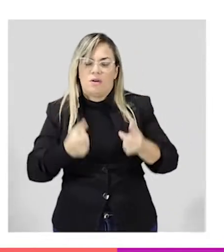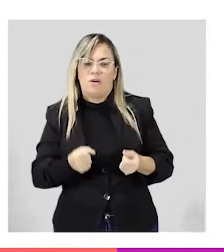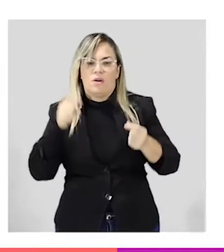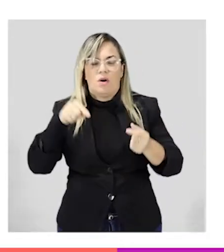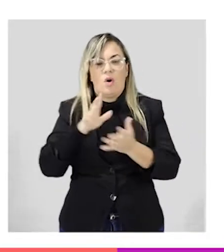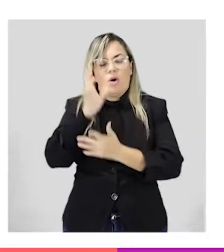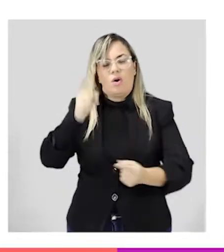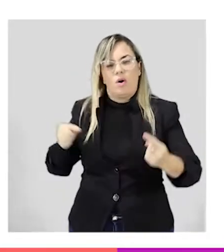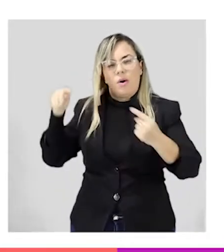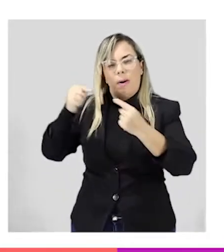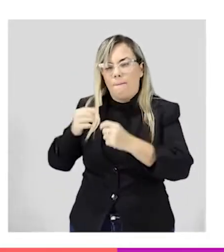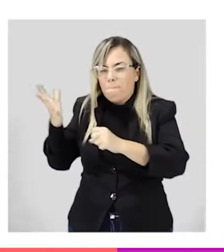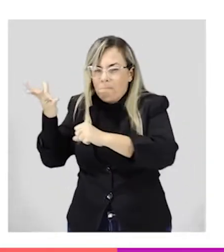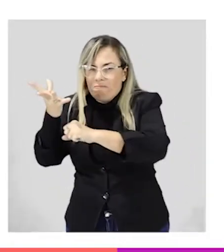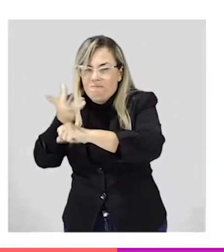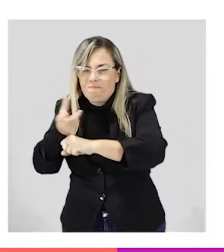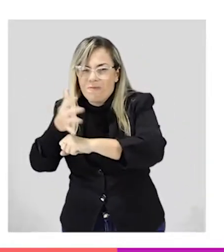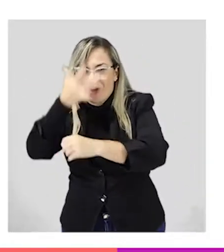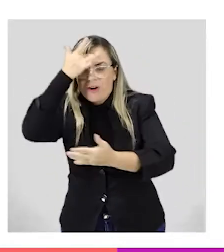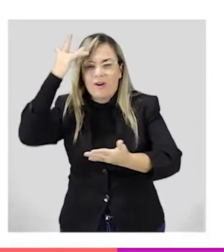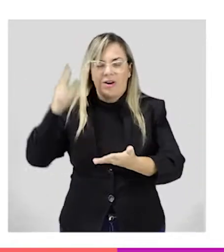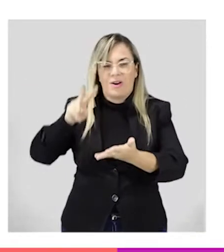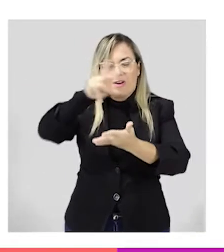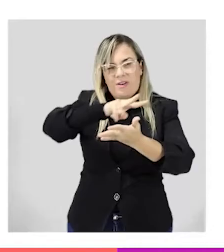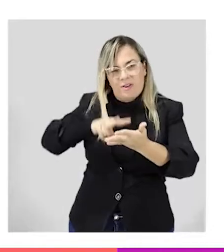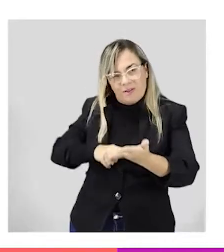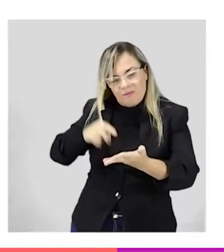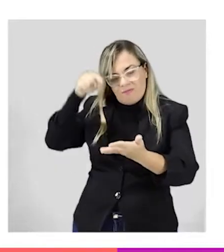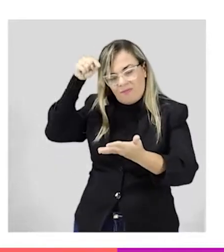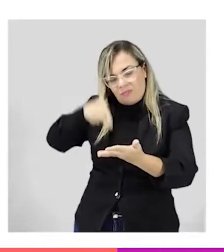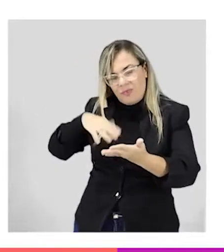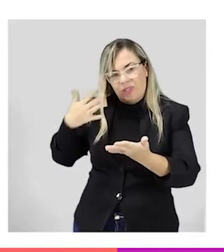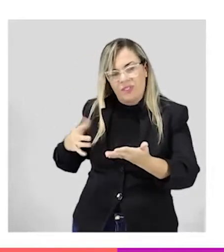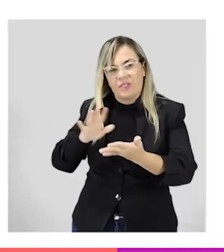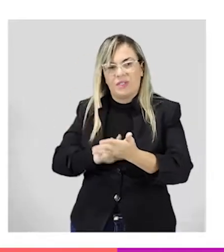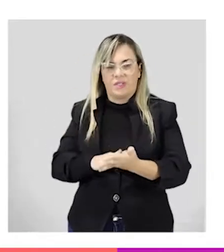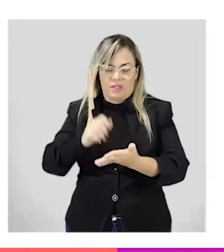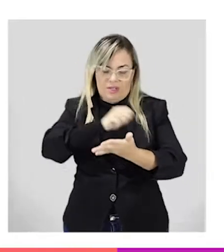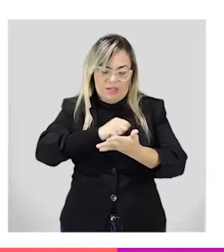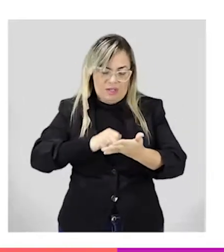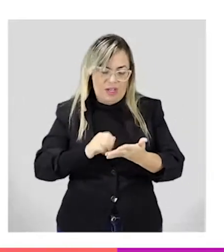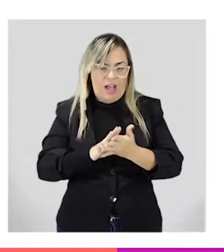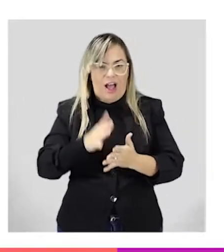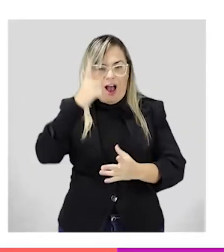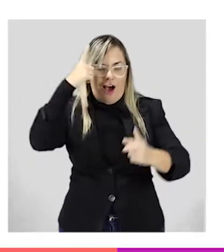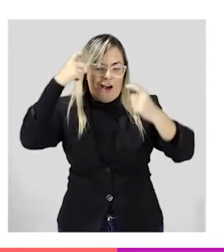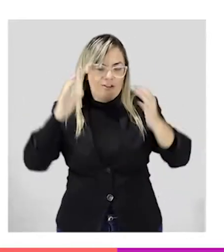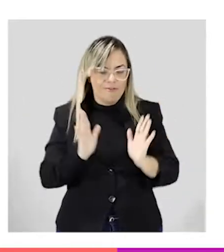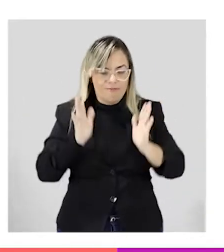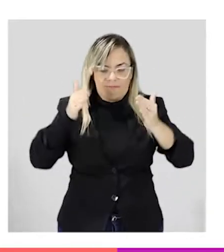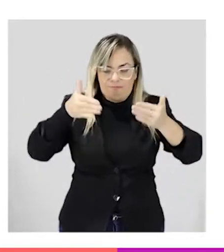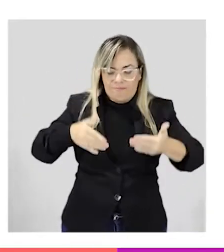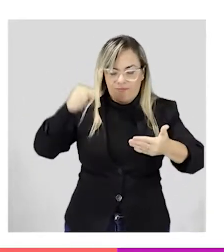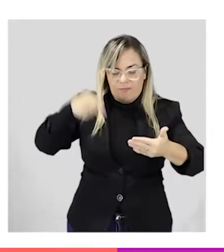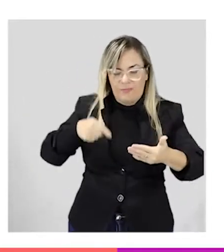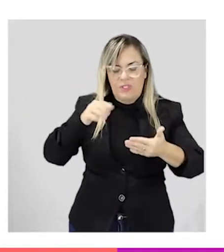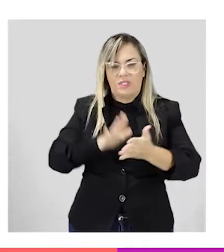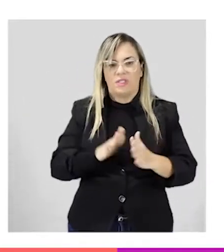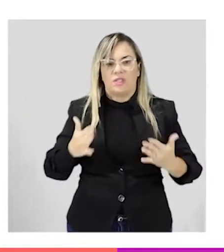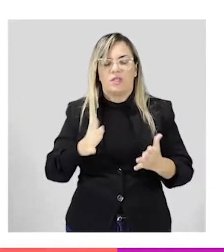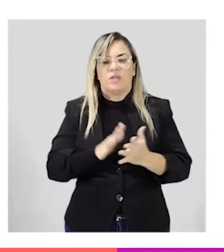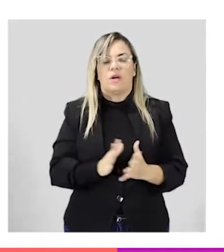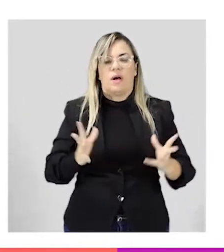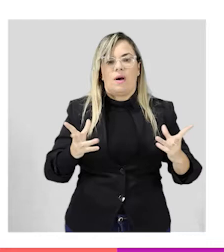é persuadir o leitor, convencê-lo da sua tese, que é a ideia central, a partir de uma coerente